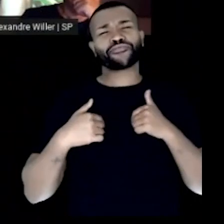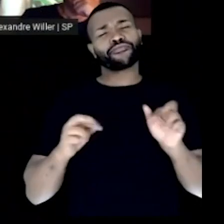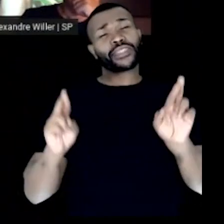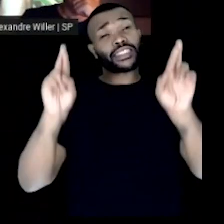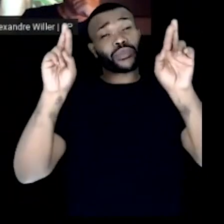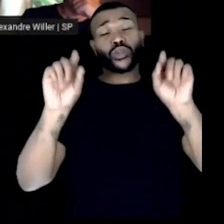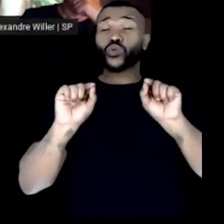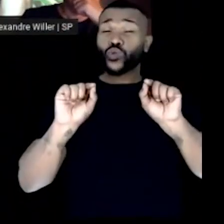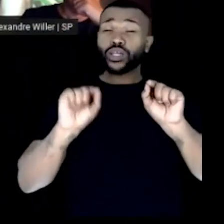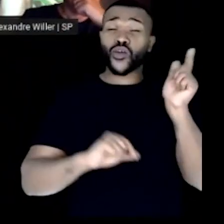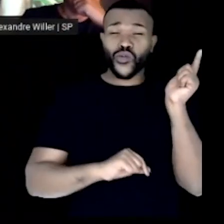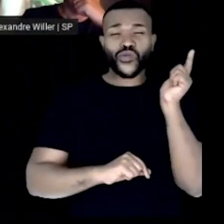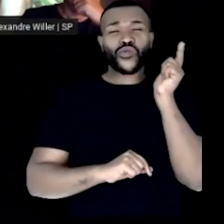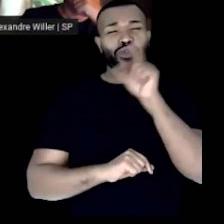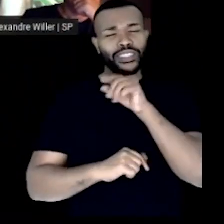né, espero que